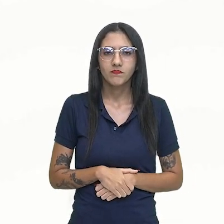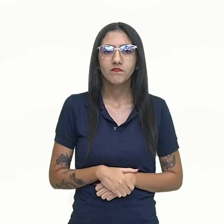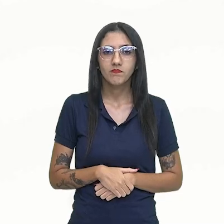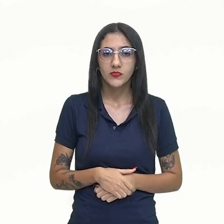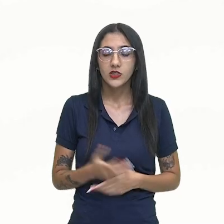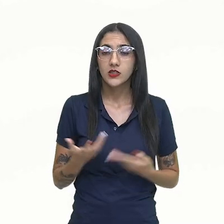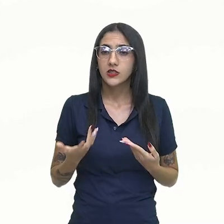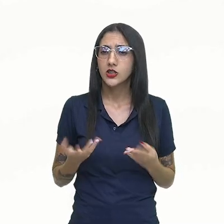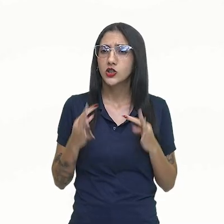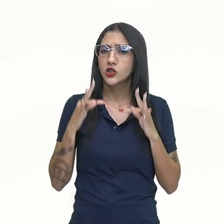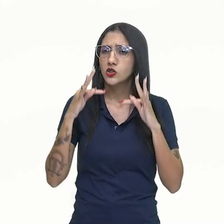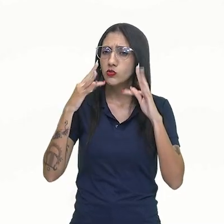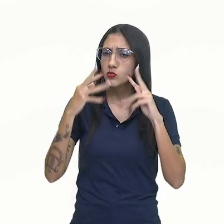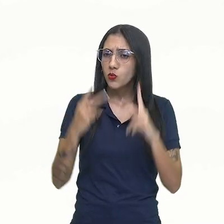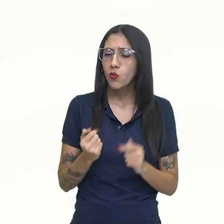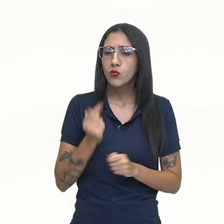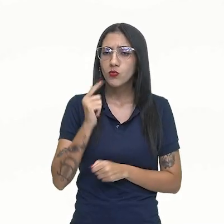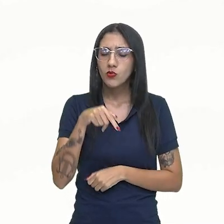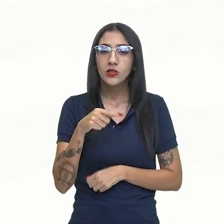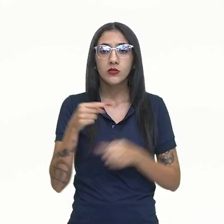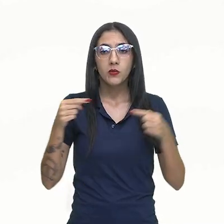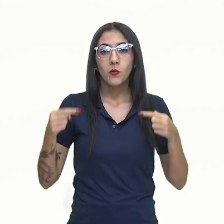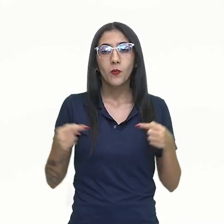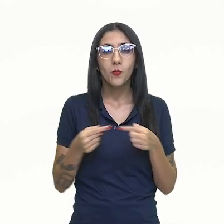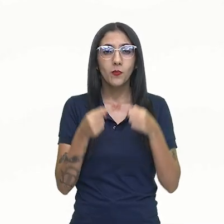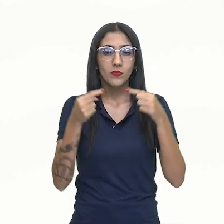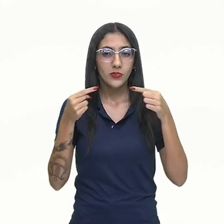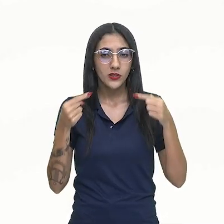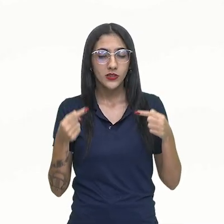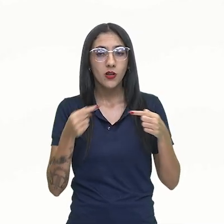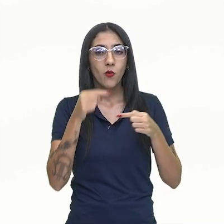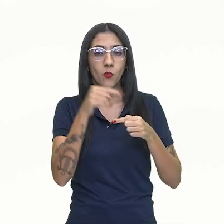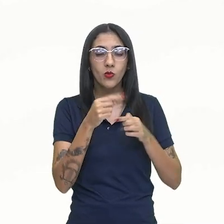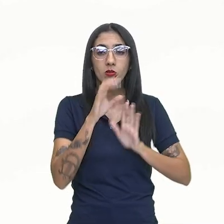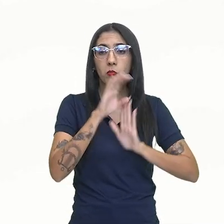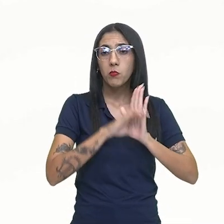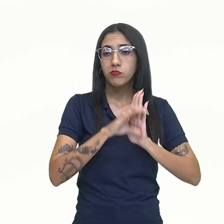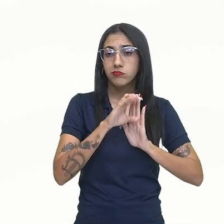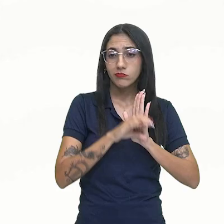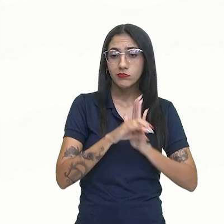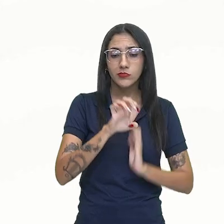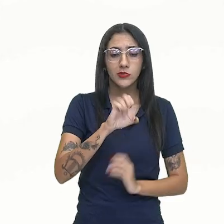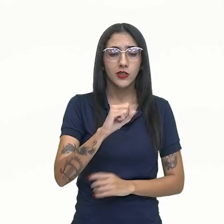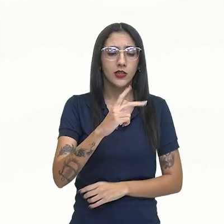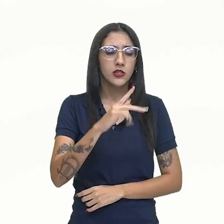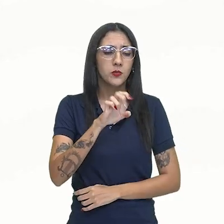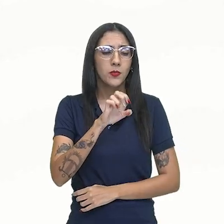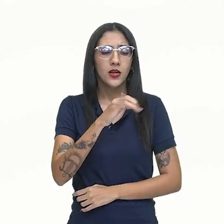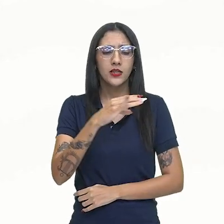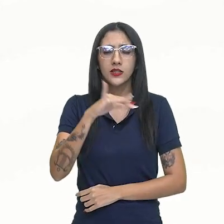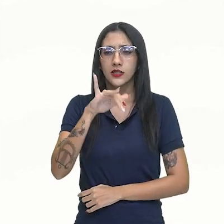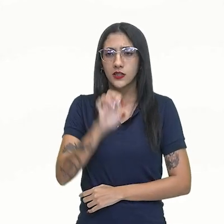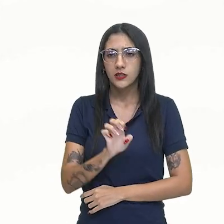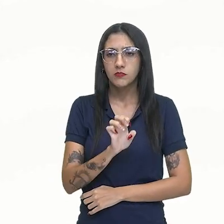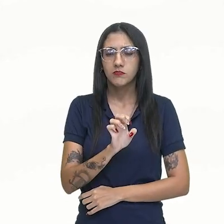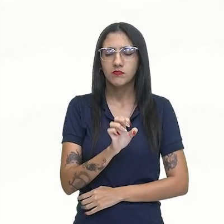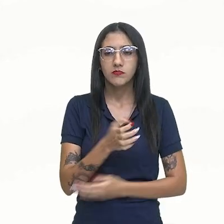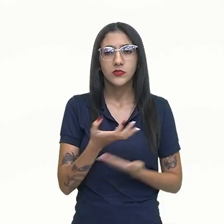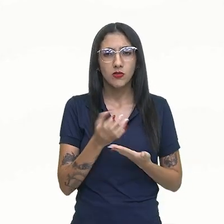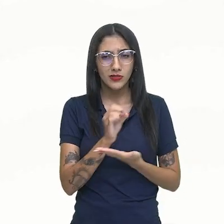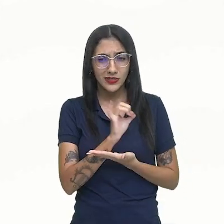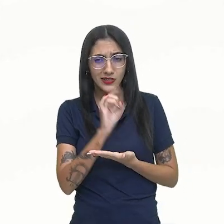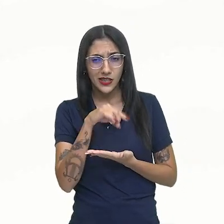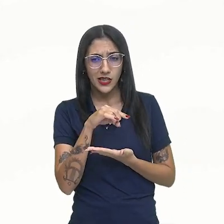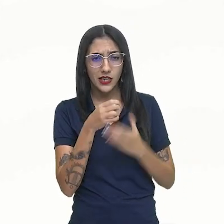Todos esses fazem parte da espécie. se eles possuem